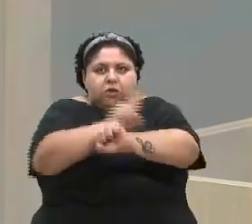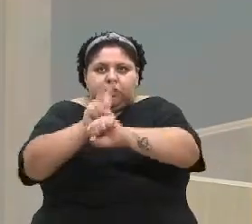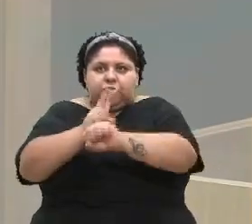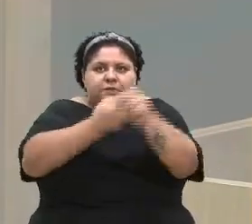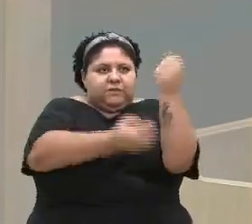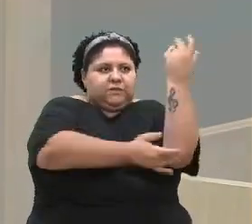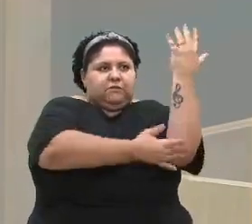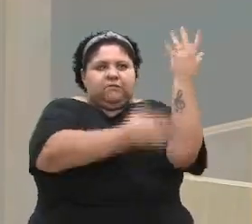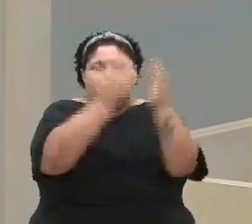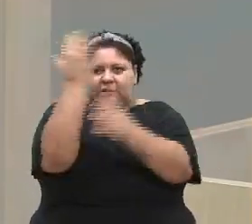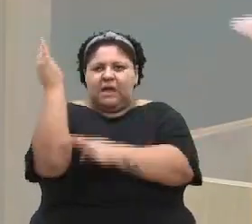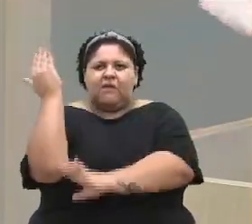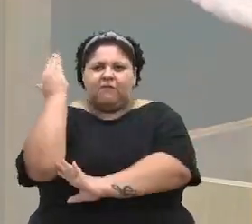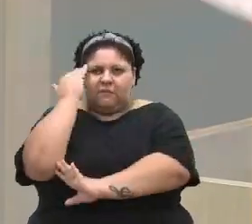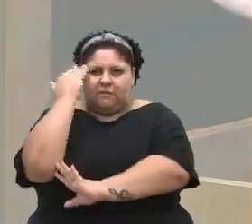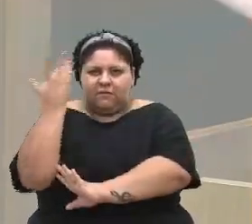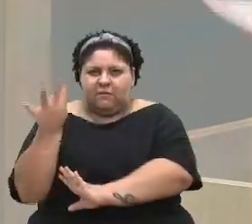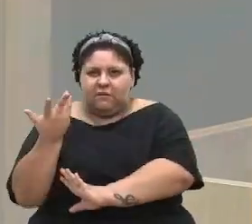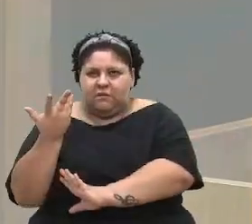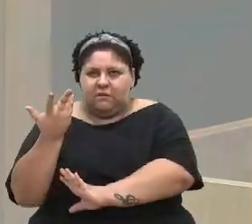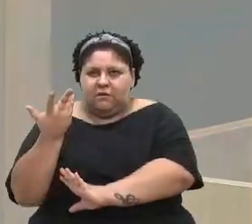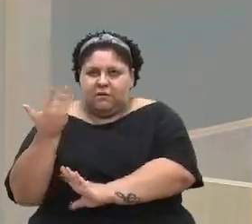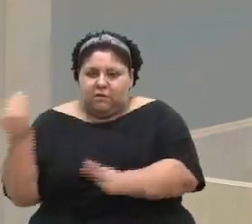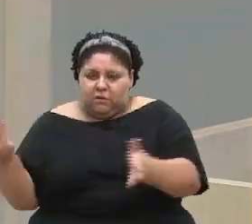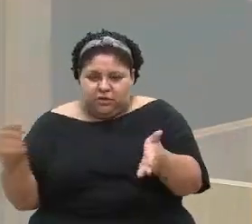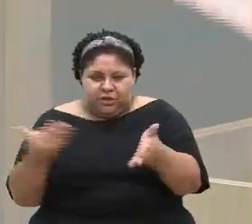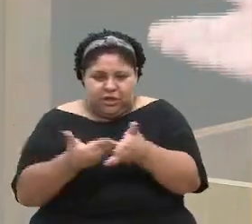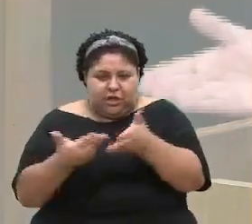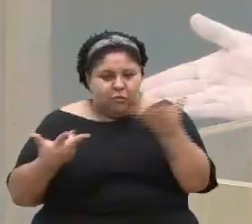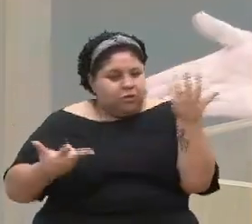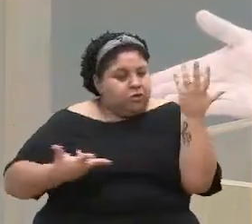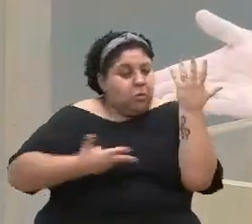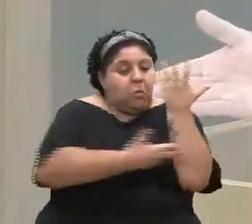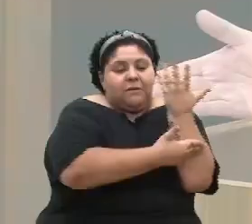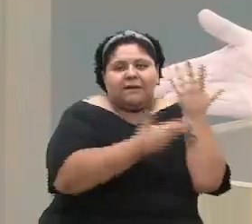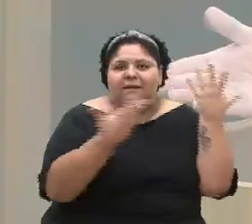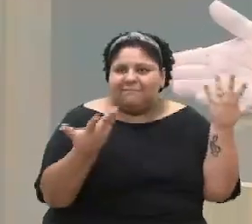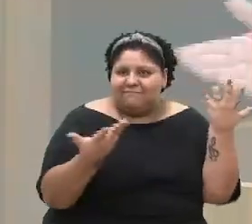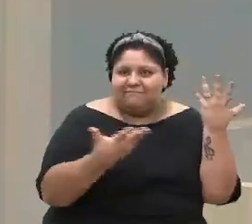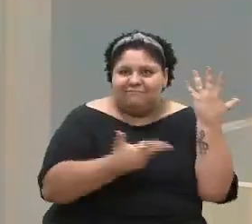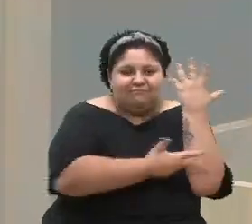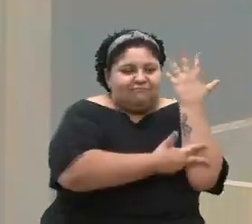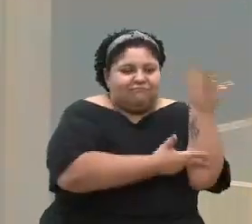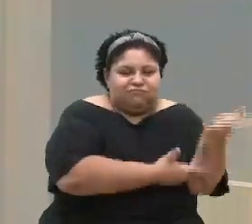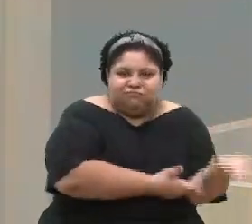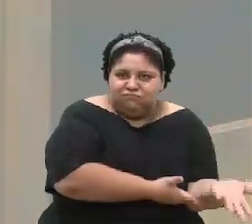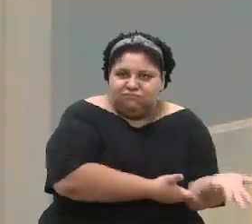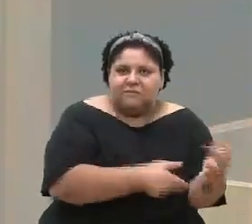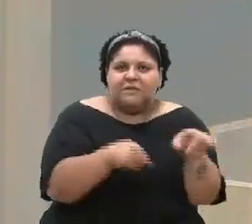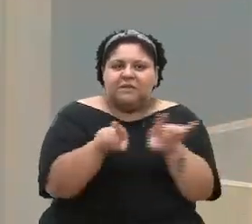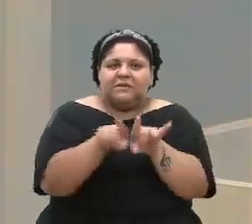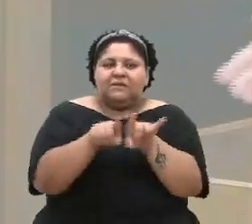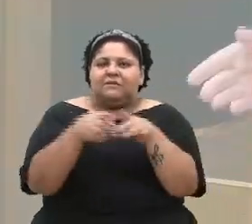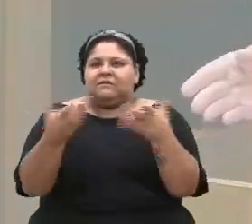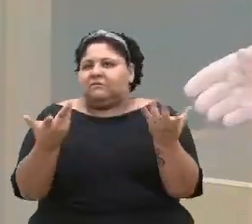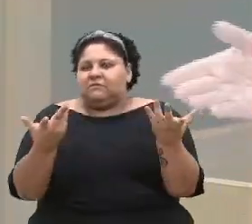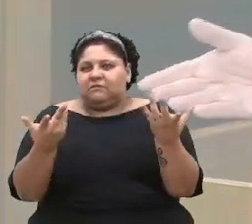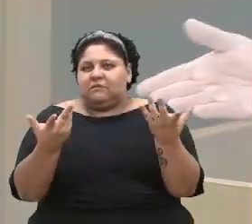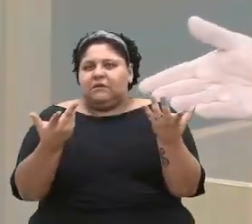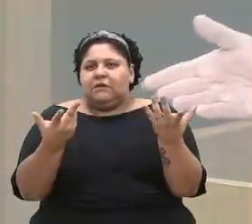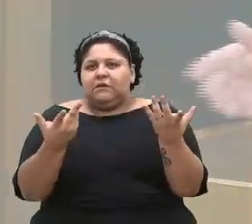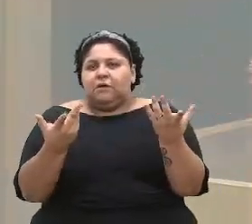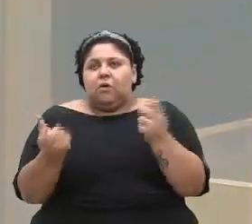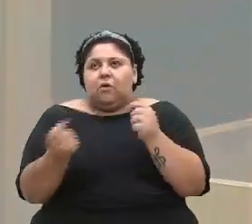roçadeira fazer o trabalho, ela pode acabar, né, cortando, decepando uma árvore, ou até mesmo, né, descascando ela, o